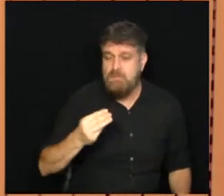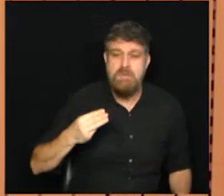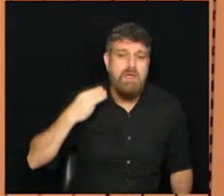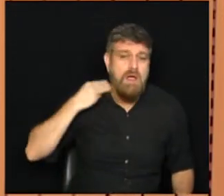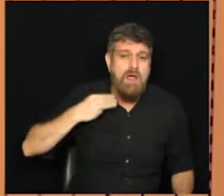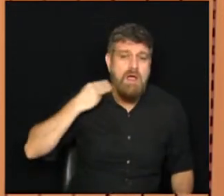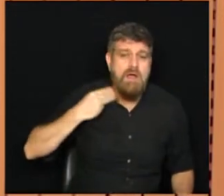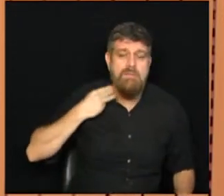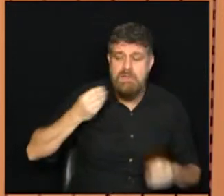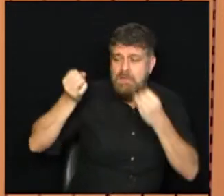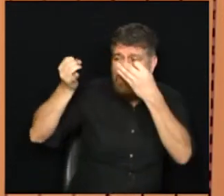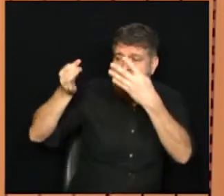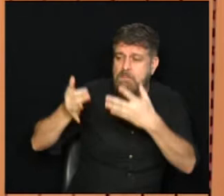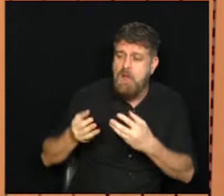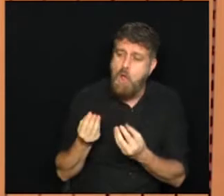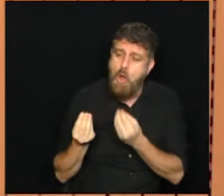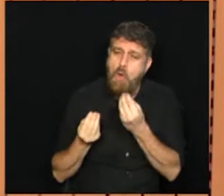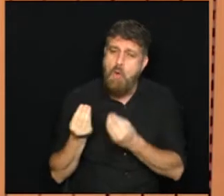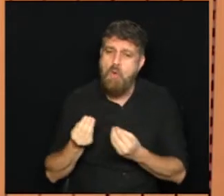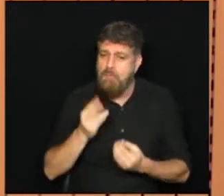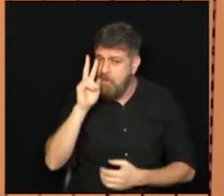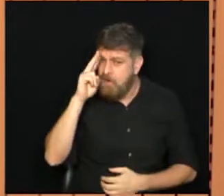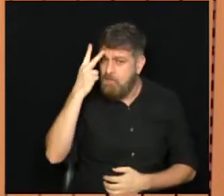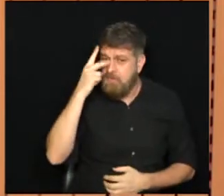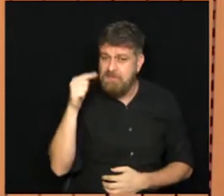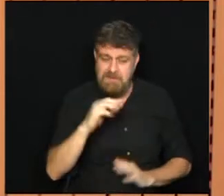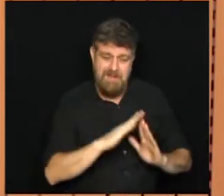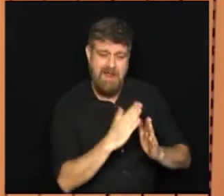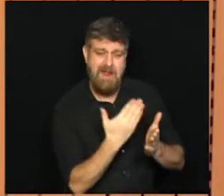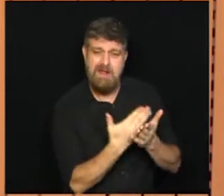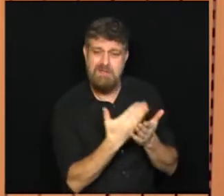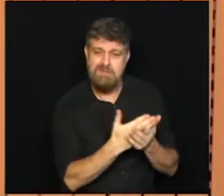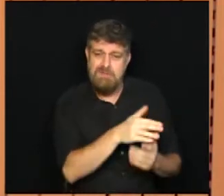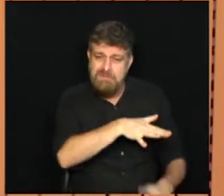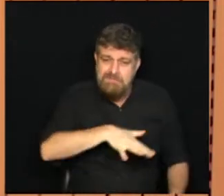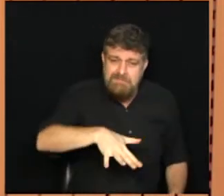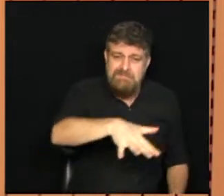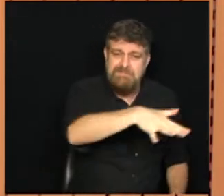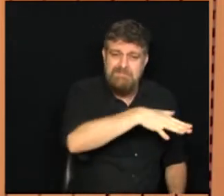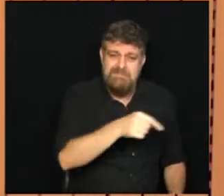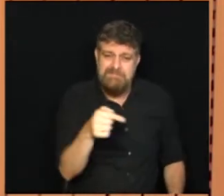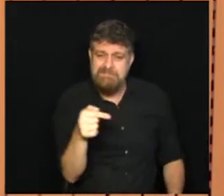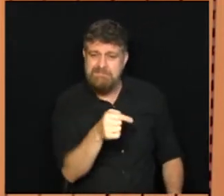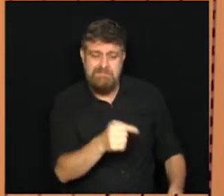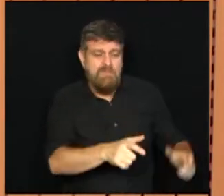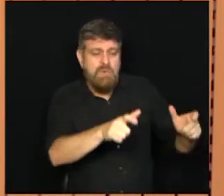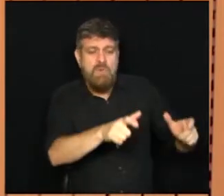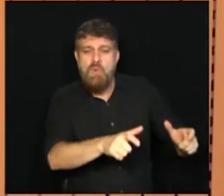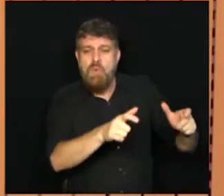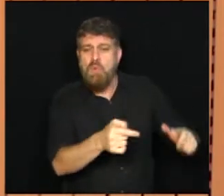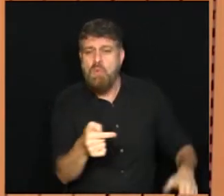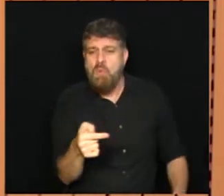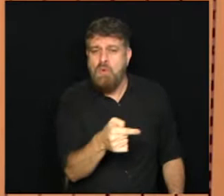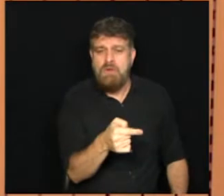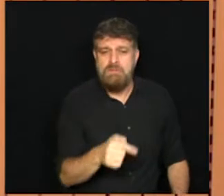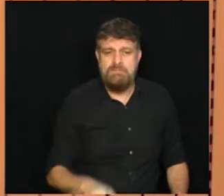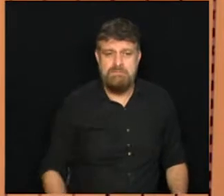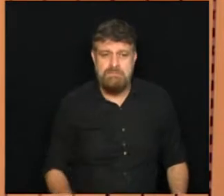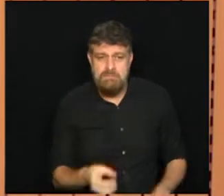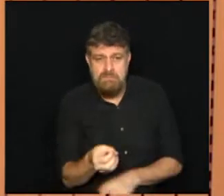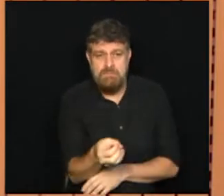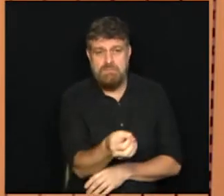gente pode mudar esse ambiente escolar, principalmente no ambiente mais novo,